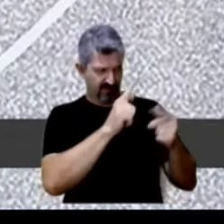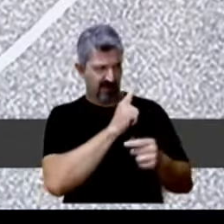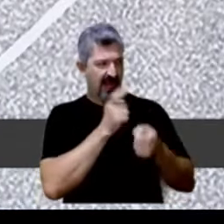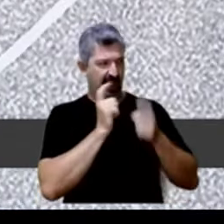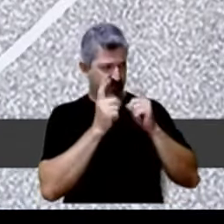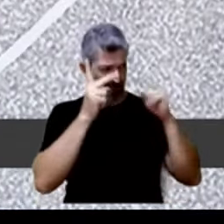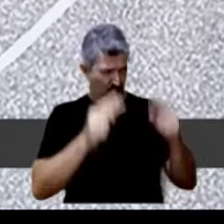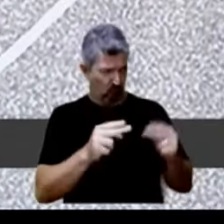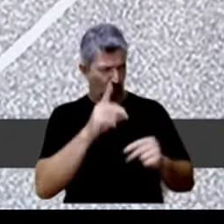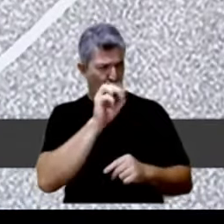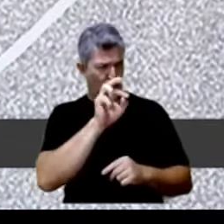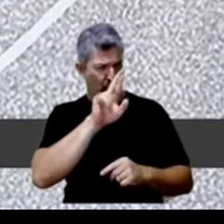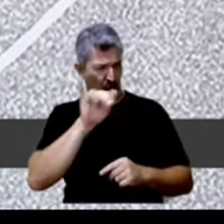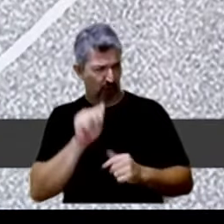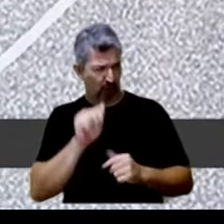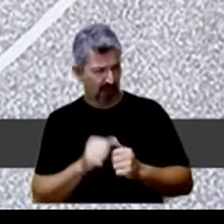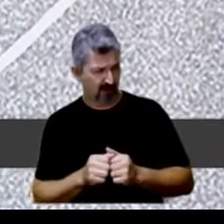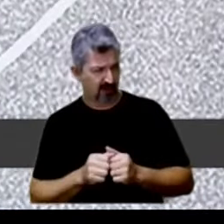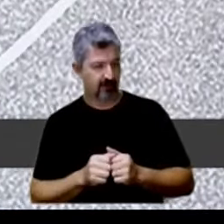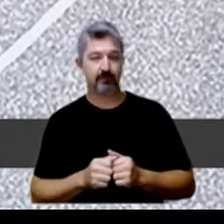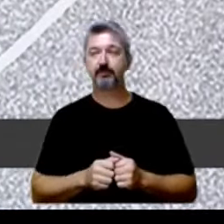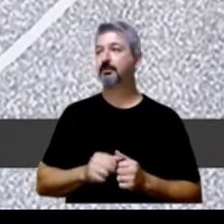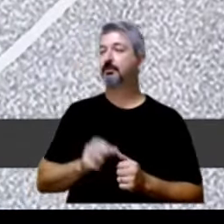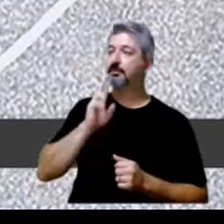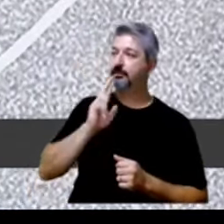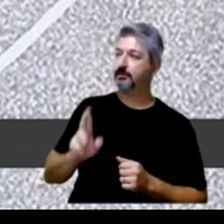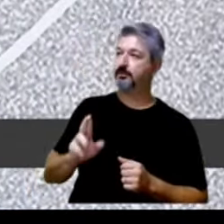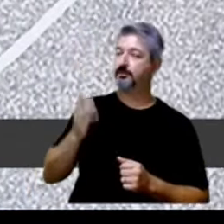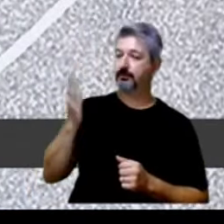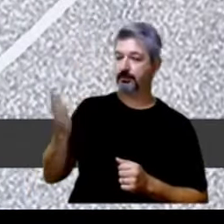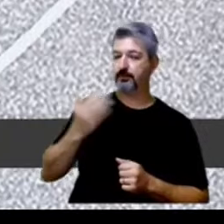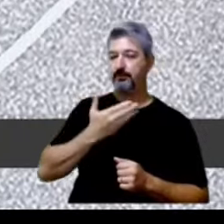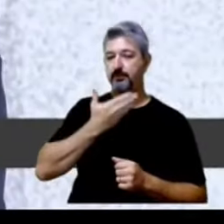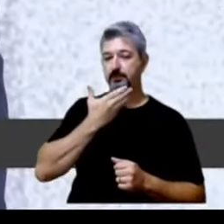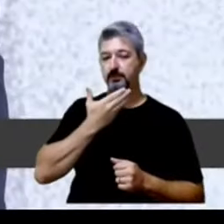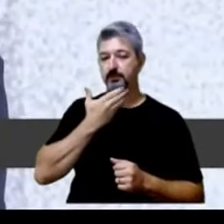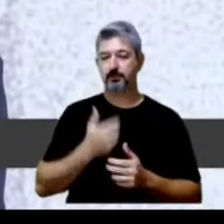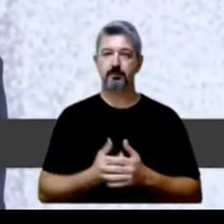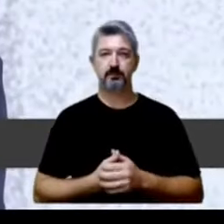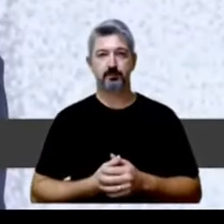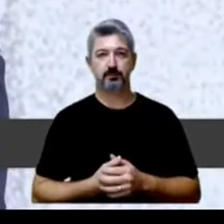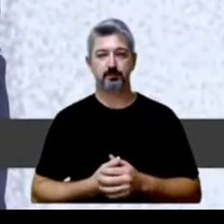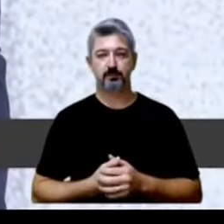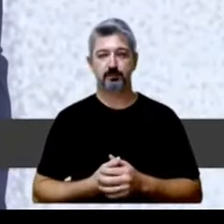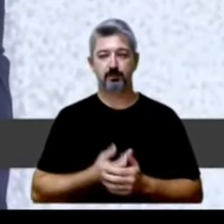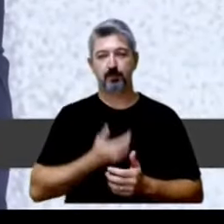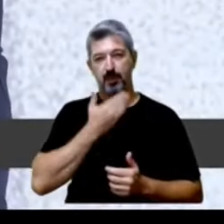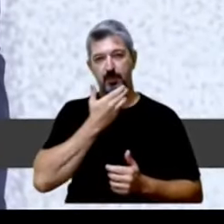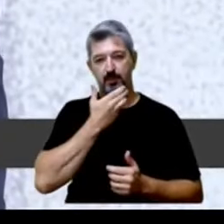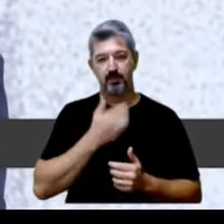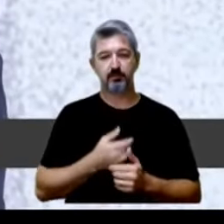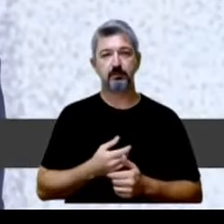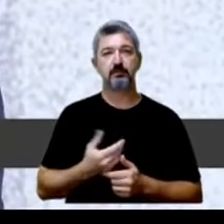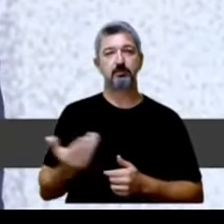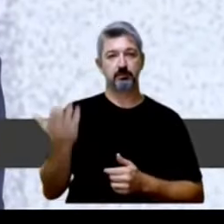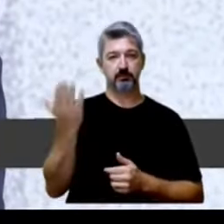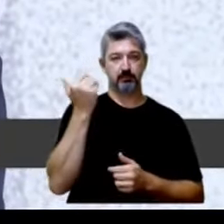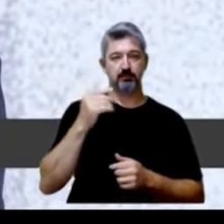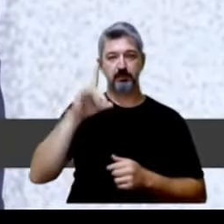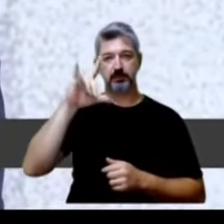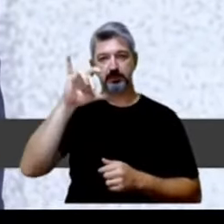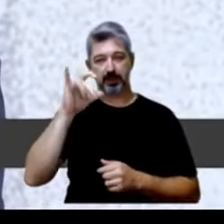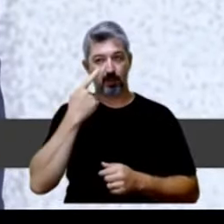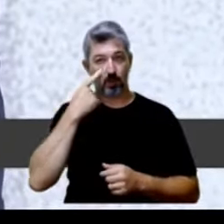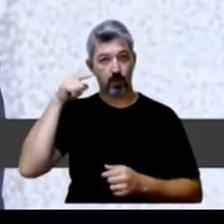é o candidato Pablo Marçal, que ainda tem 6 minutos e 27 segundos para esse último bloco. Vai no meu Instagram aí e acha o seguinte,